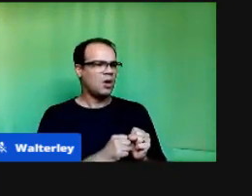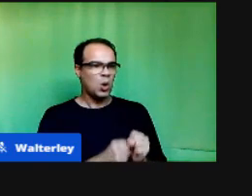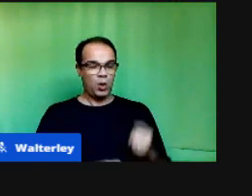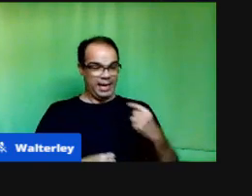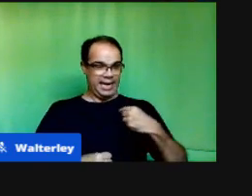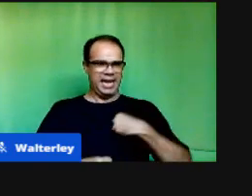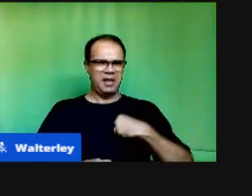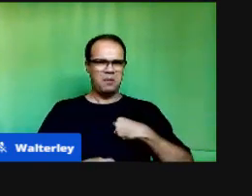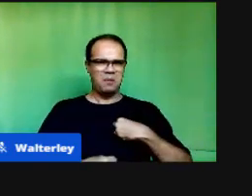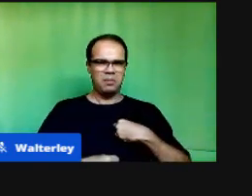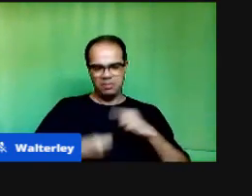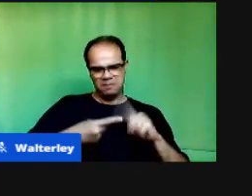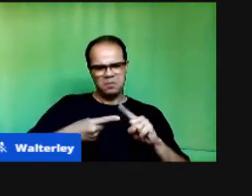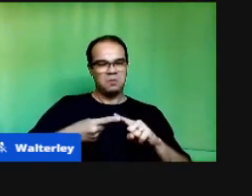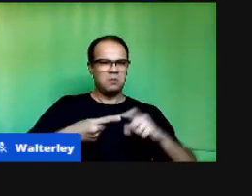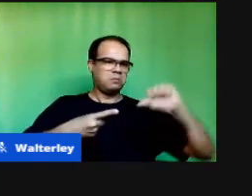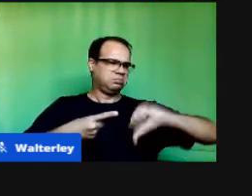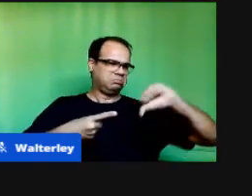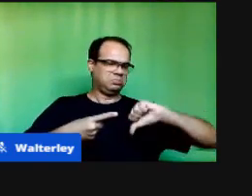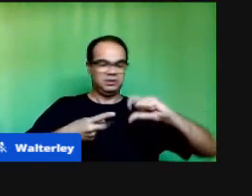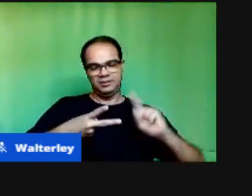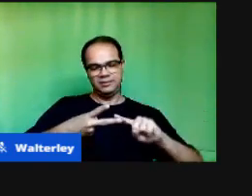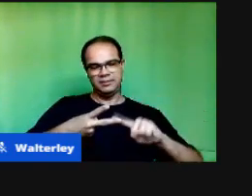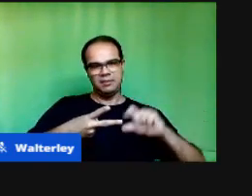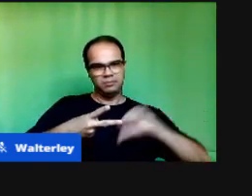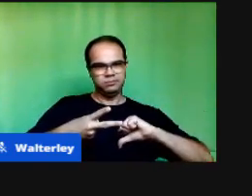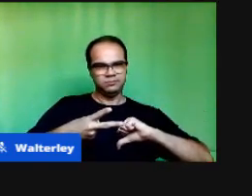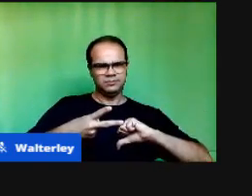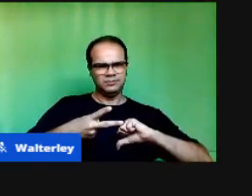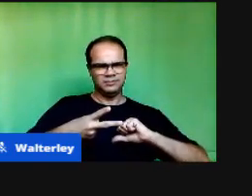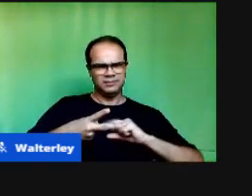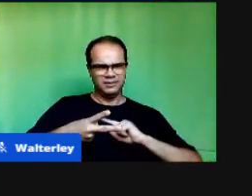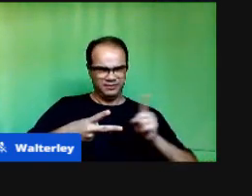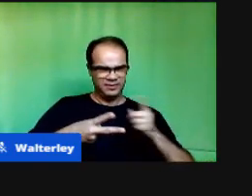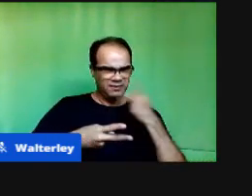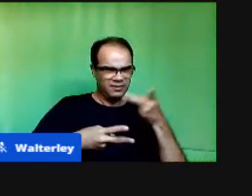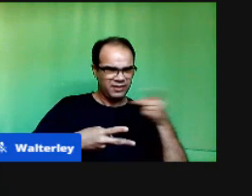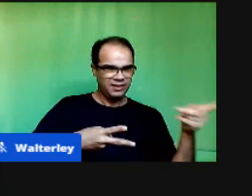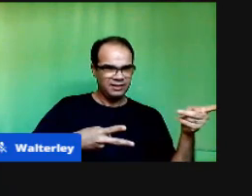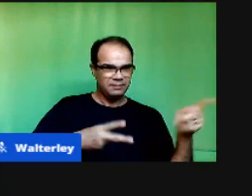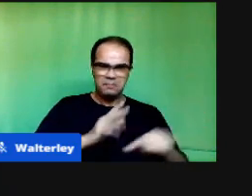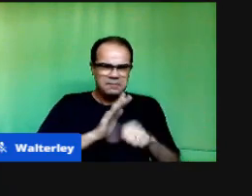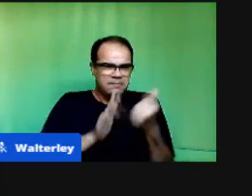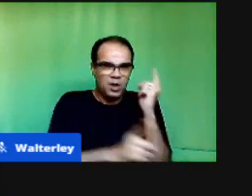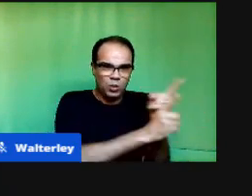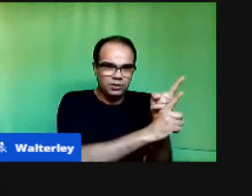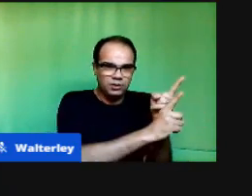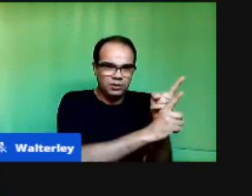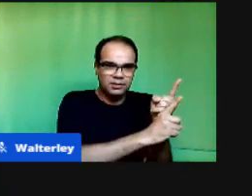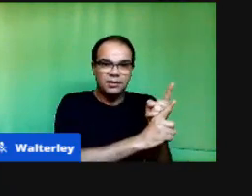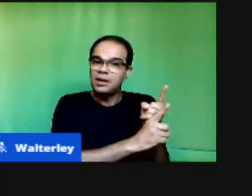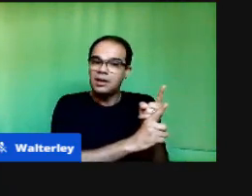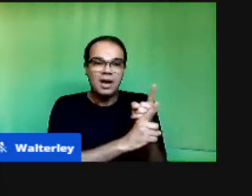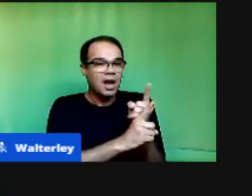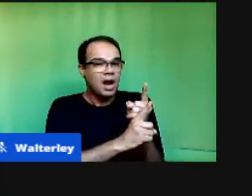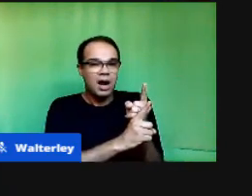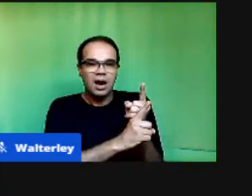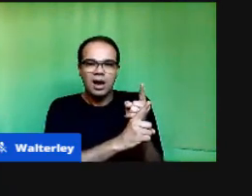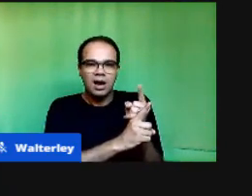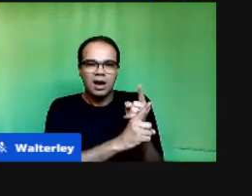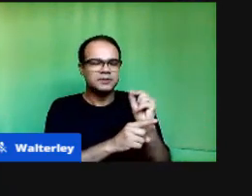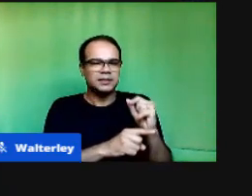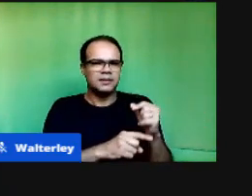vai. Você vai se colocar no papel de quem? De herói. Ah, não, mas... não, isso não admite, isso é